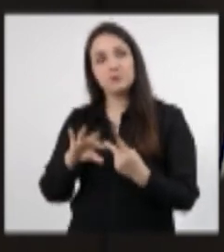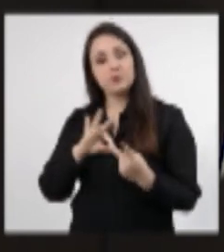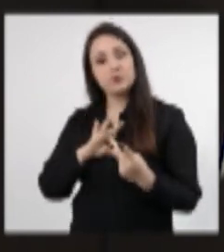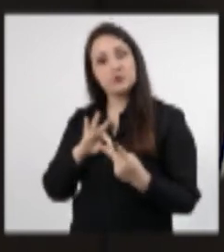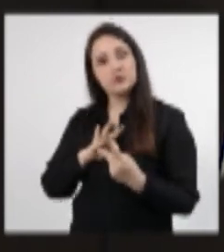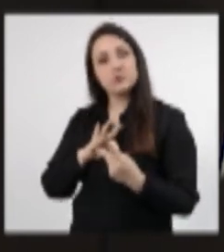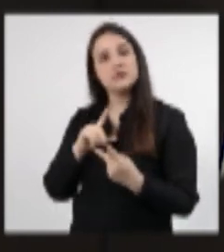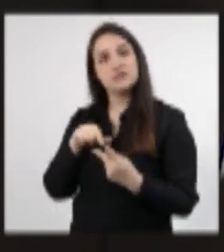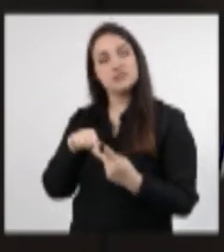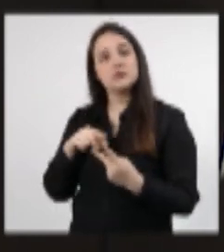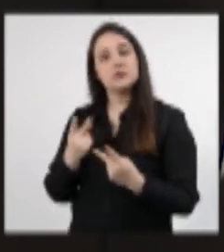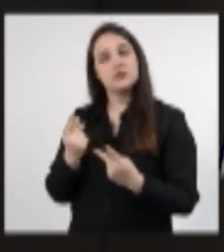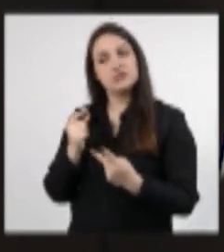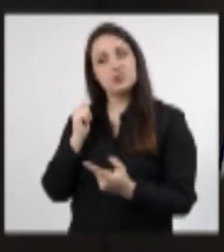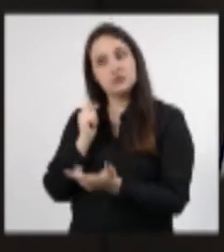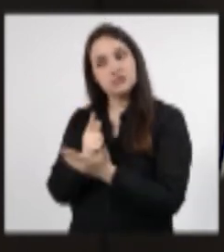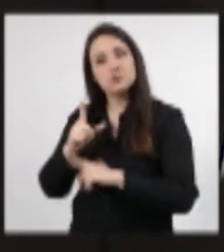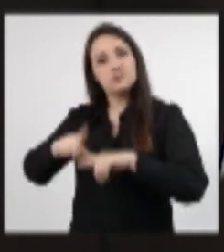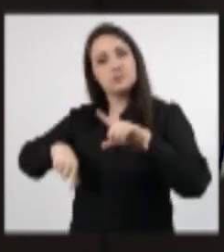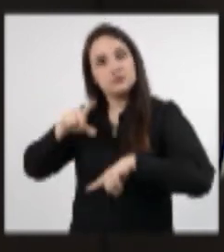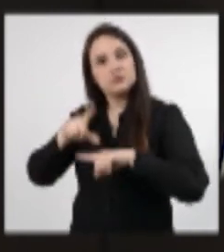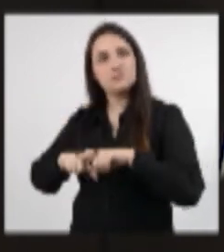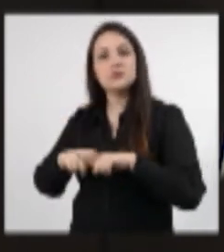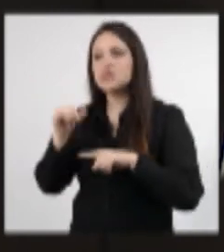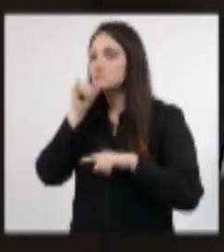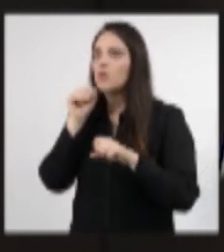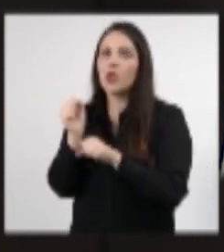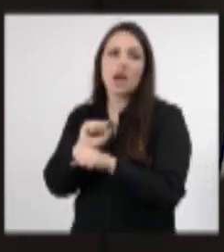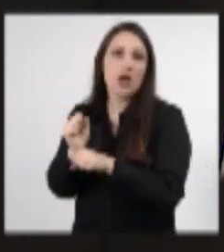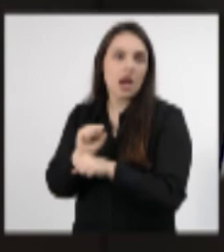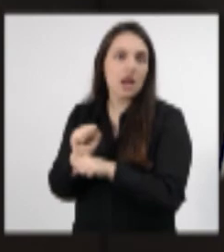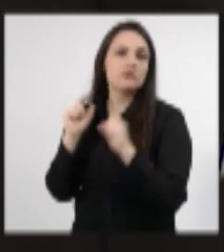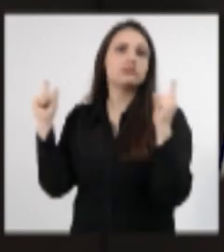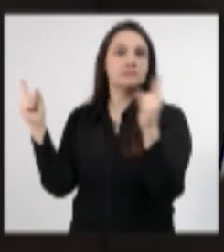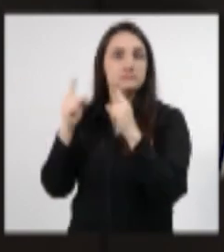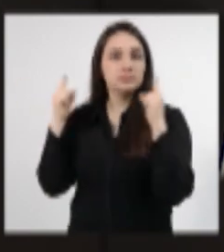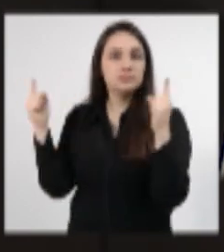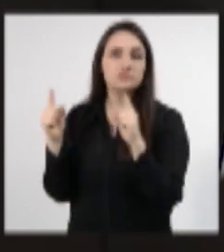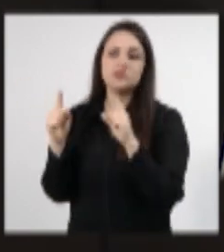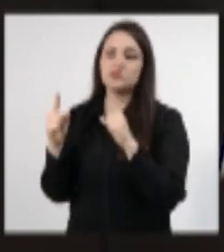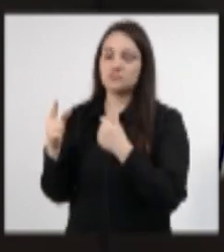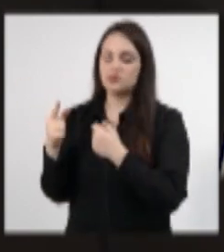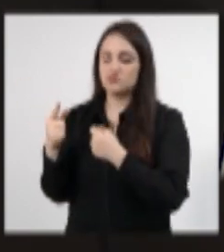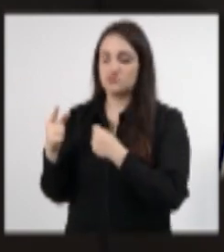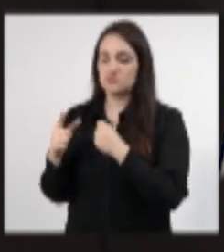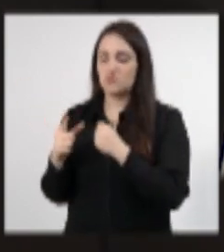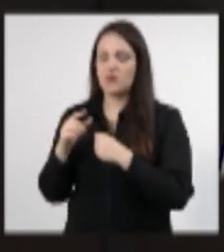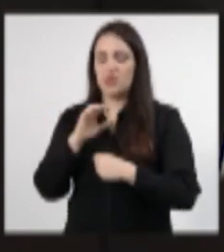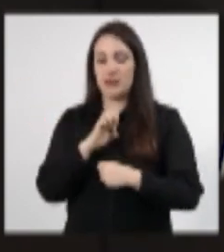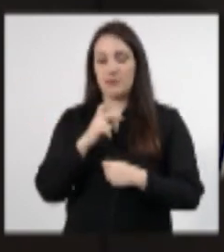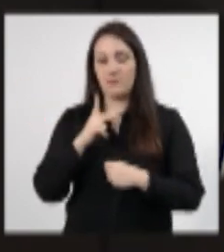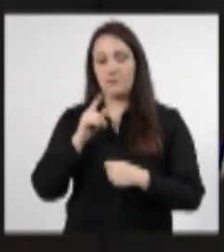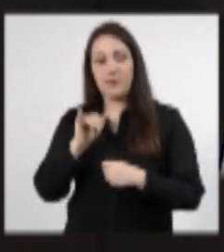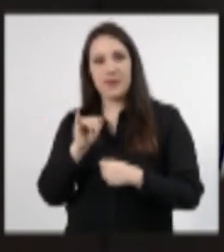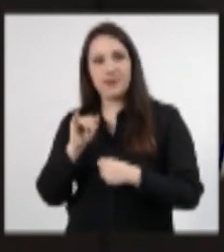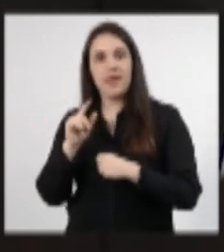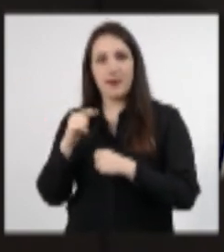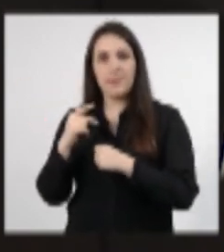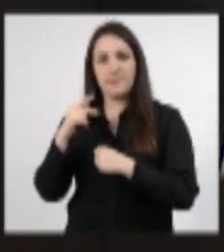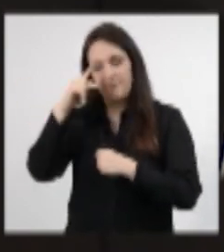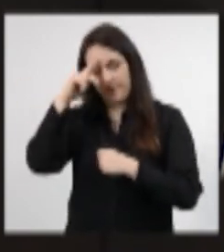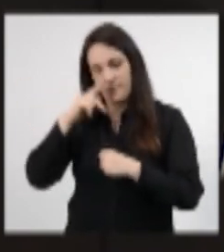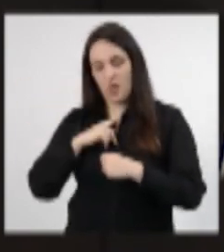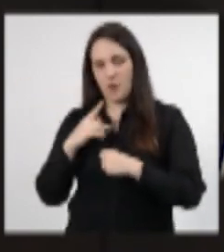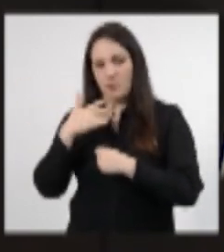policial através de aquisição de recursos materiais, viaturas, equipamentos de proteção individual, chamados